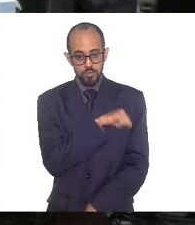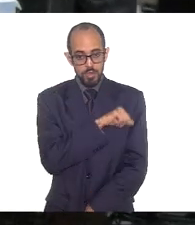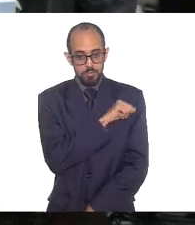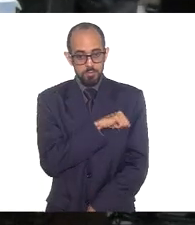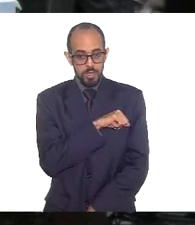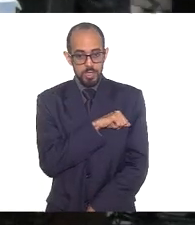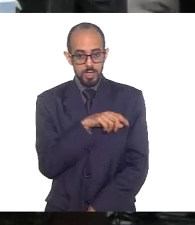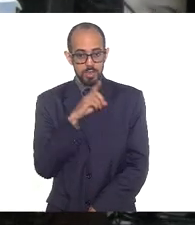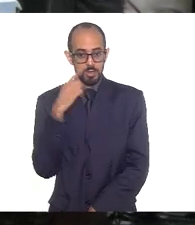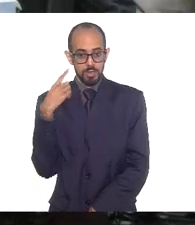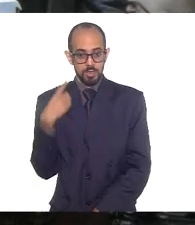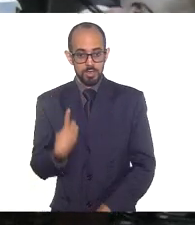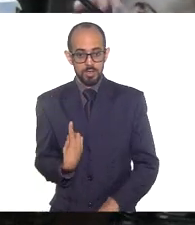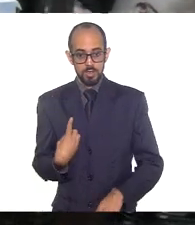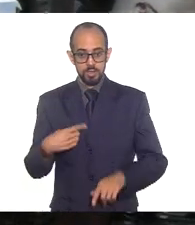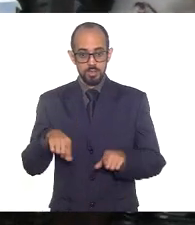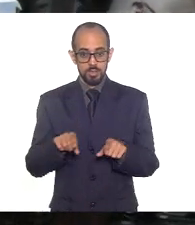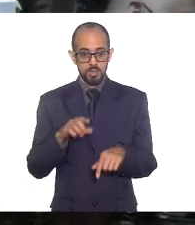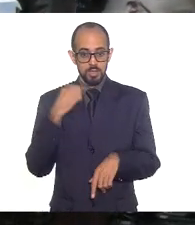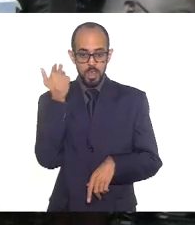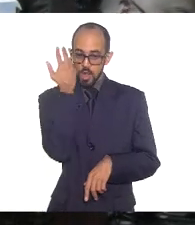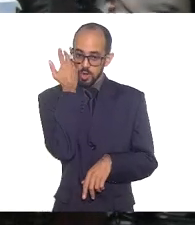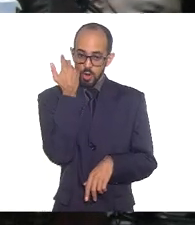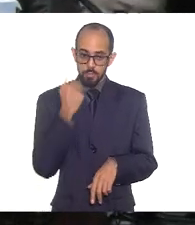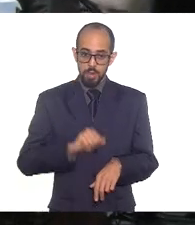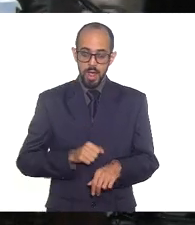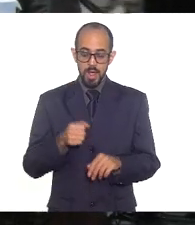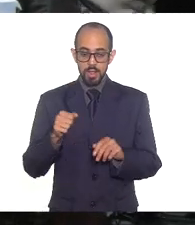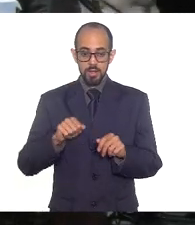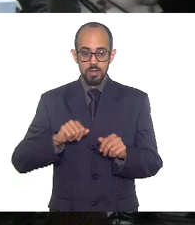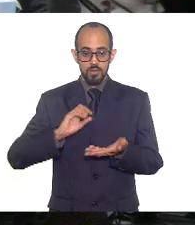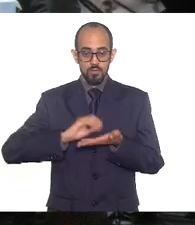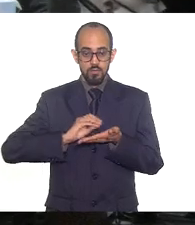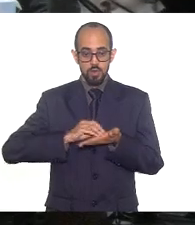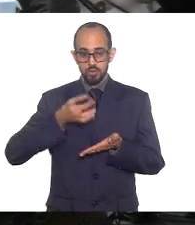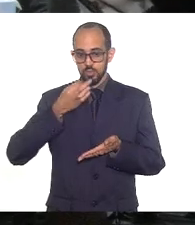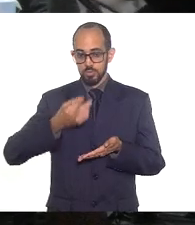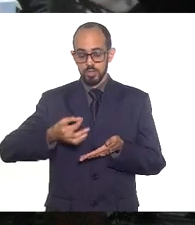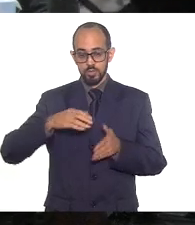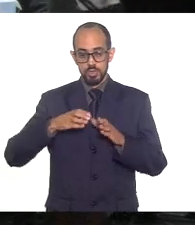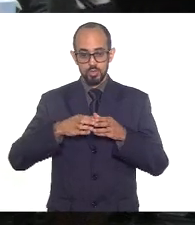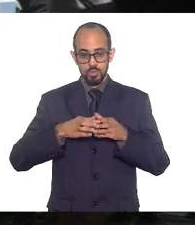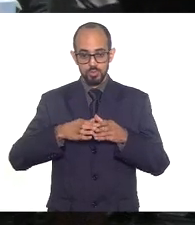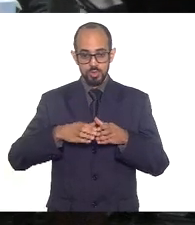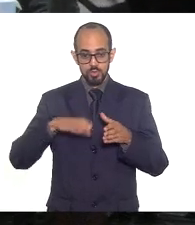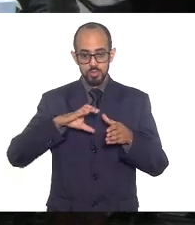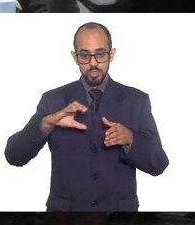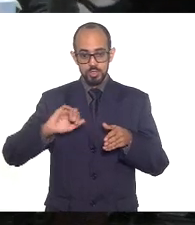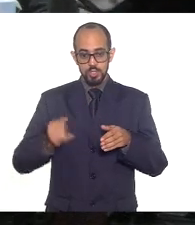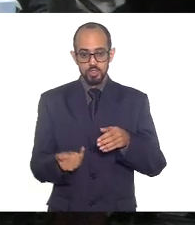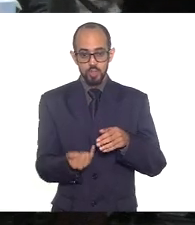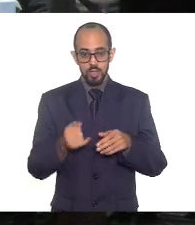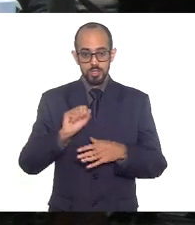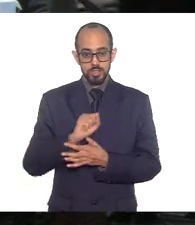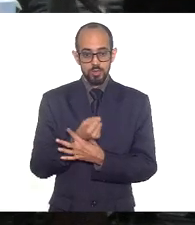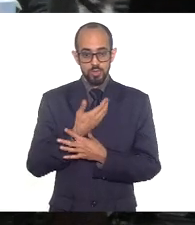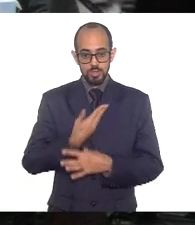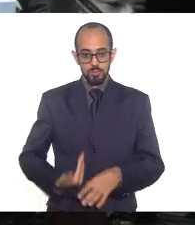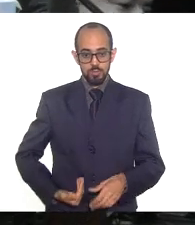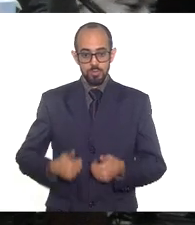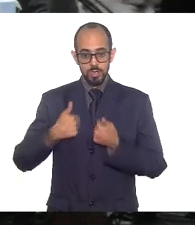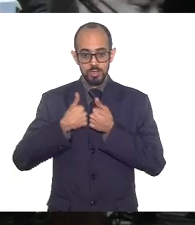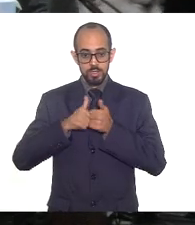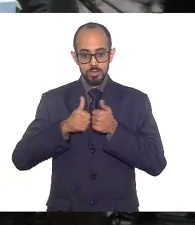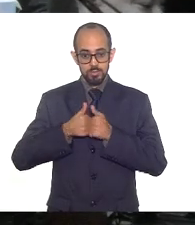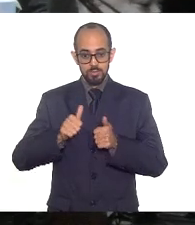Dani Monteiro e ele é o Marco ele foi dentro e pareceres das comissões Quais são os justiça e segurança pública de